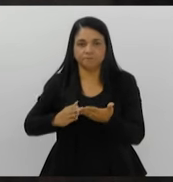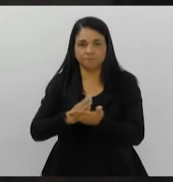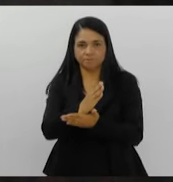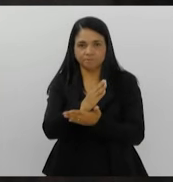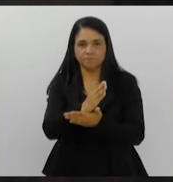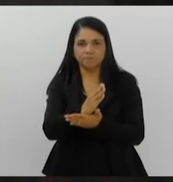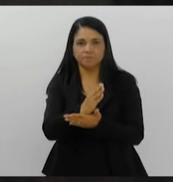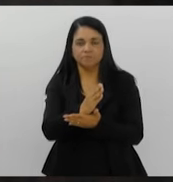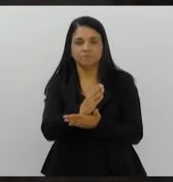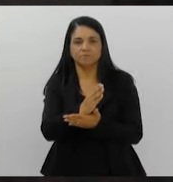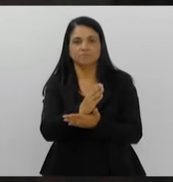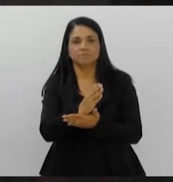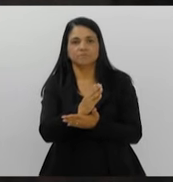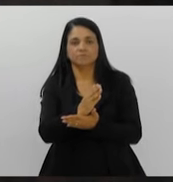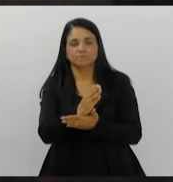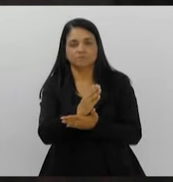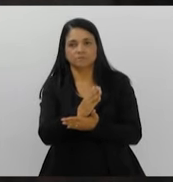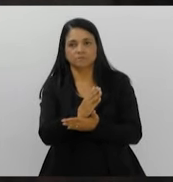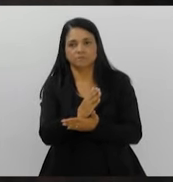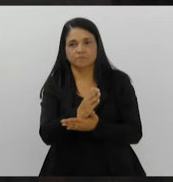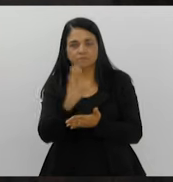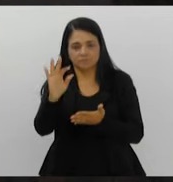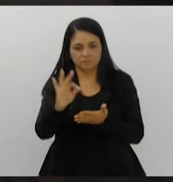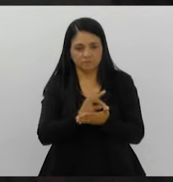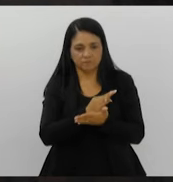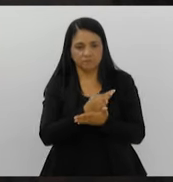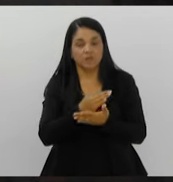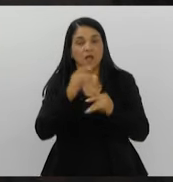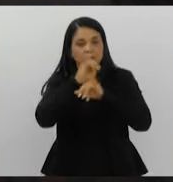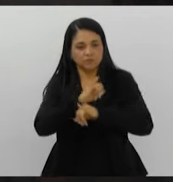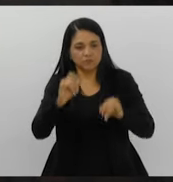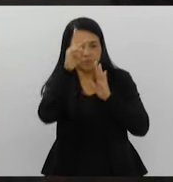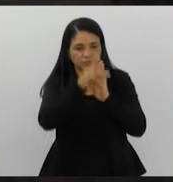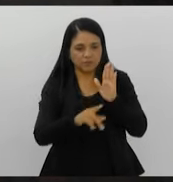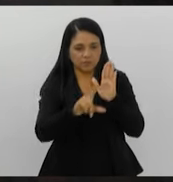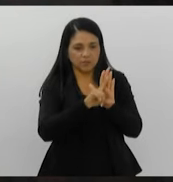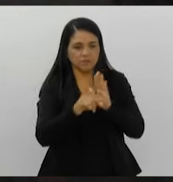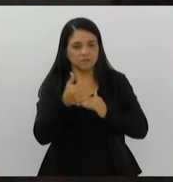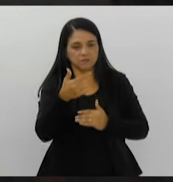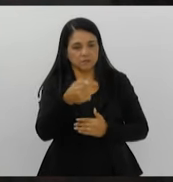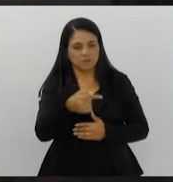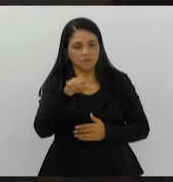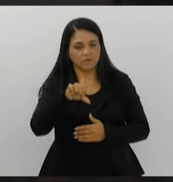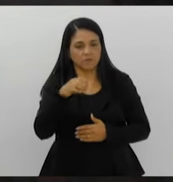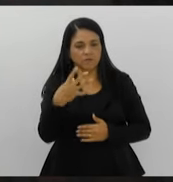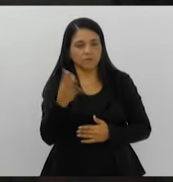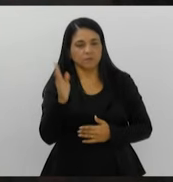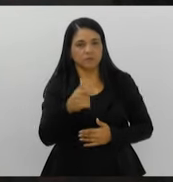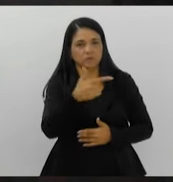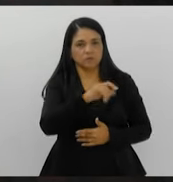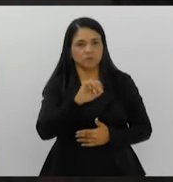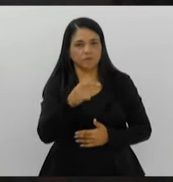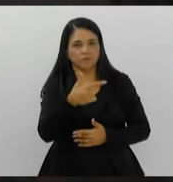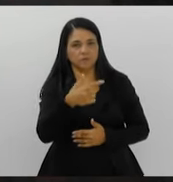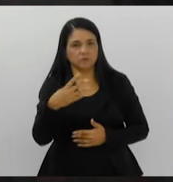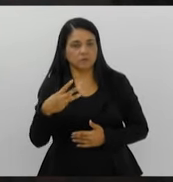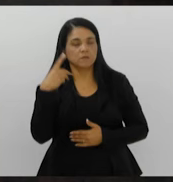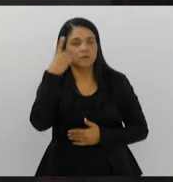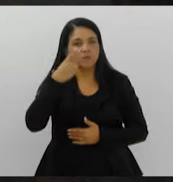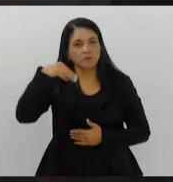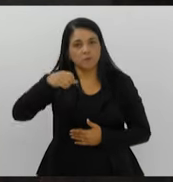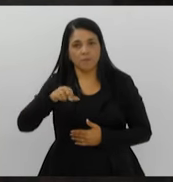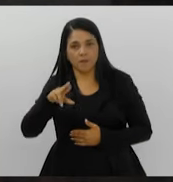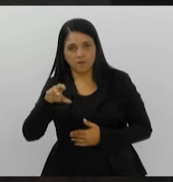estão, aprovado. Vai autógrafo. Anuncio o projeto de lei número 1794-23, de autoria do deputado Márcio